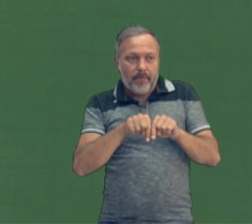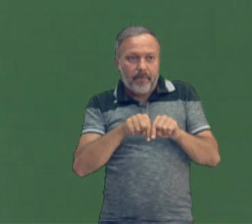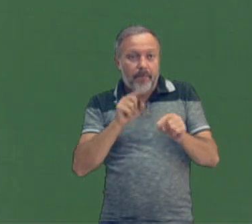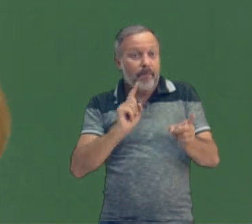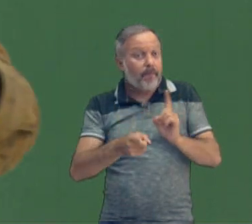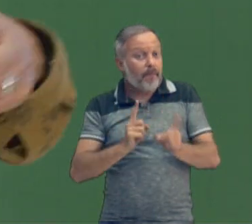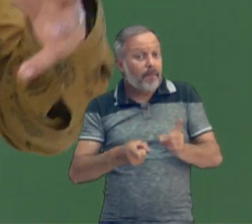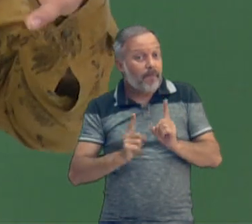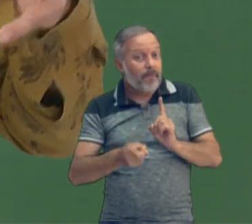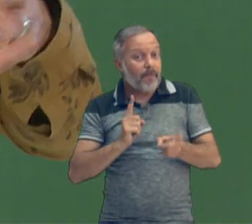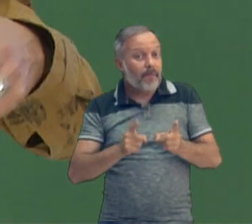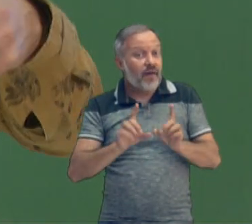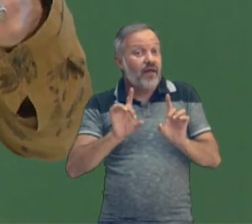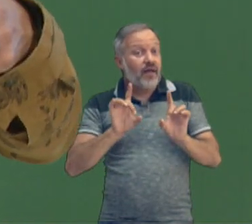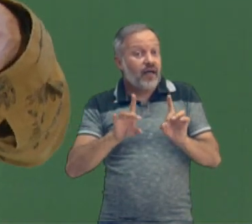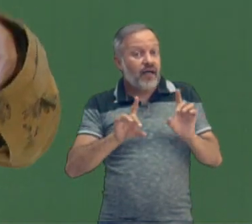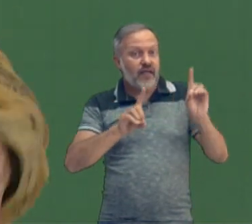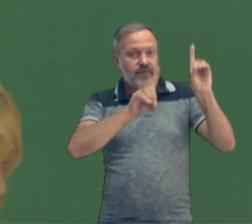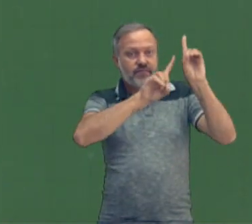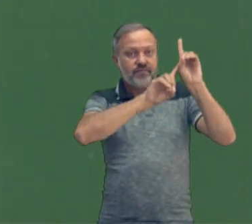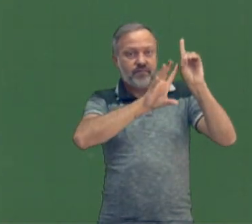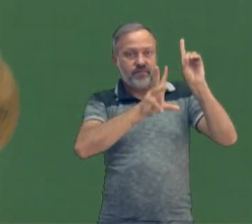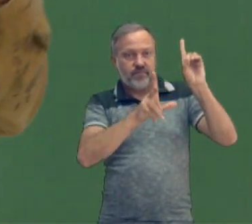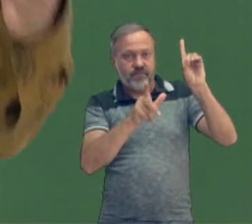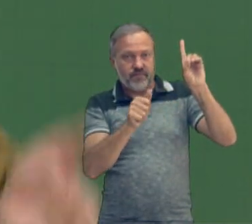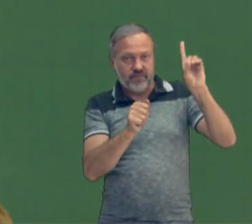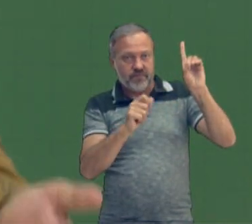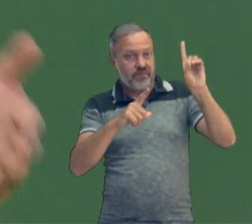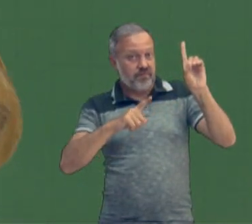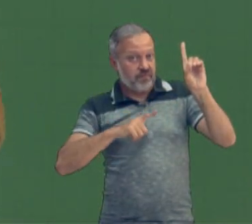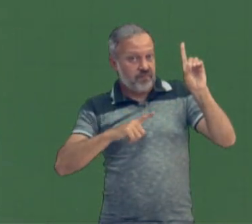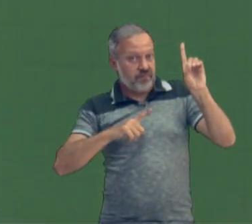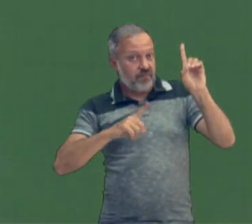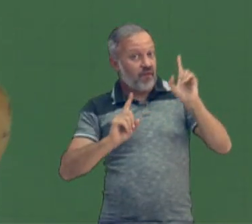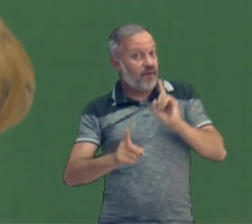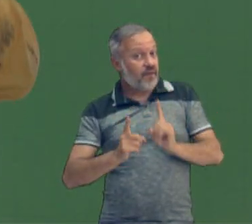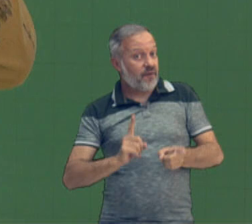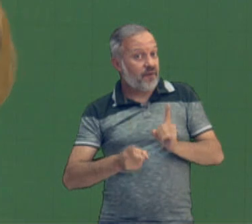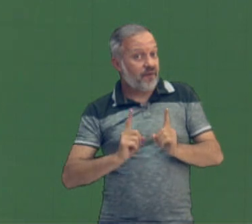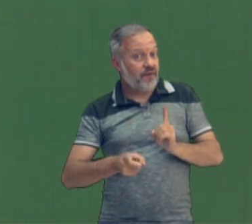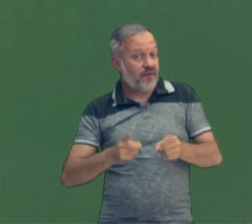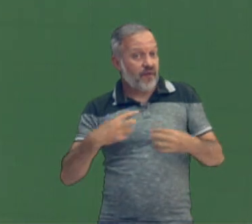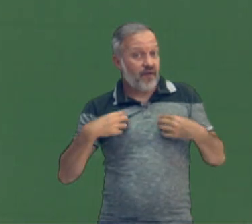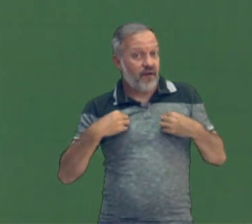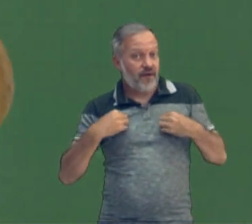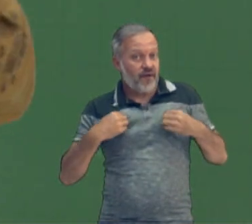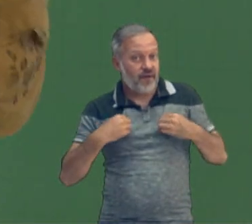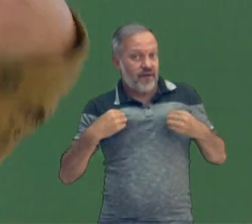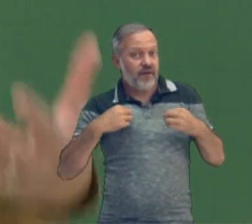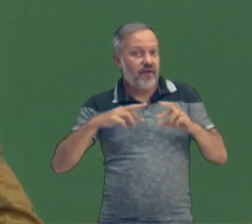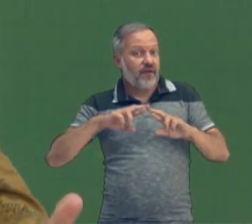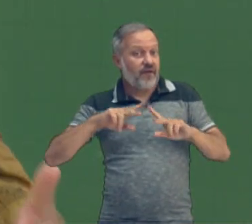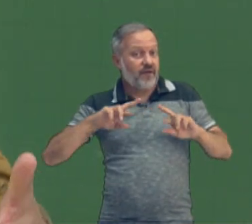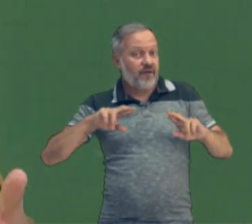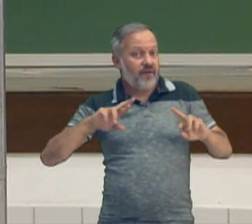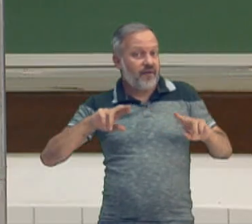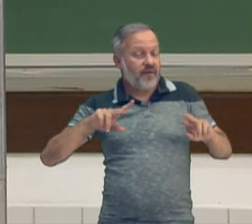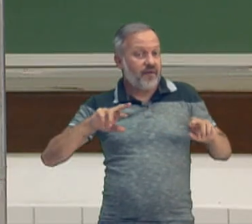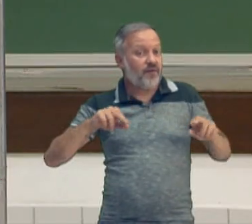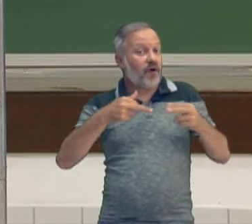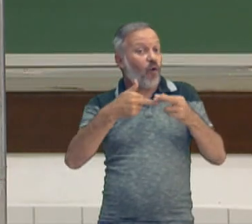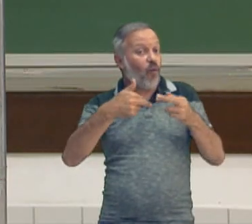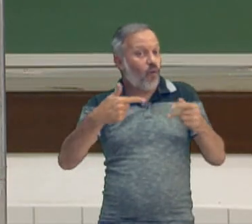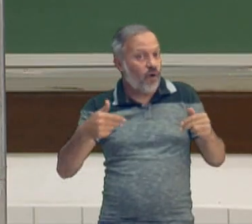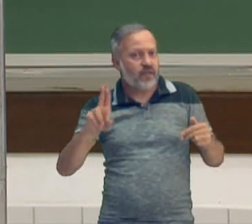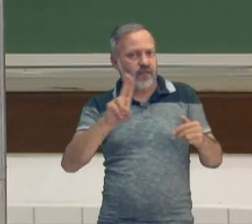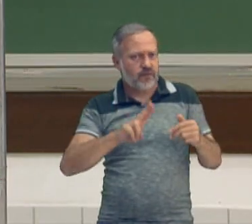da dança. Cada orixá homenageado, cultuado, tem um toque, uma dança, uma roupa específica, uma cor específica. Então,